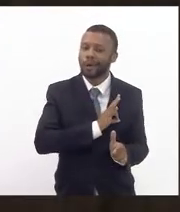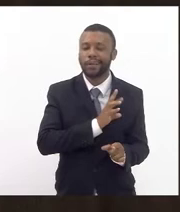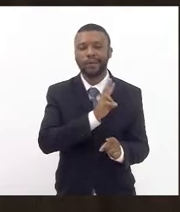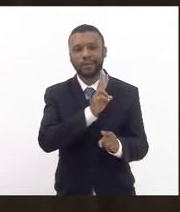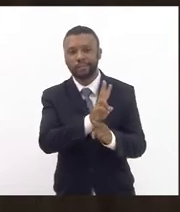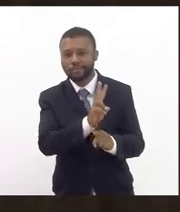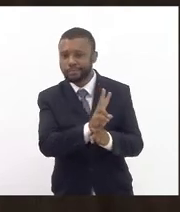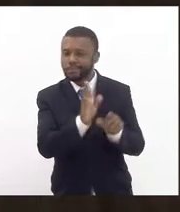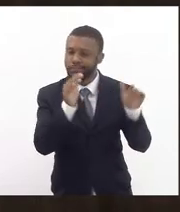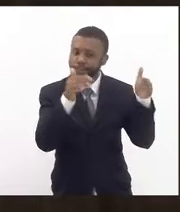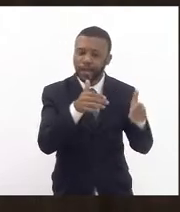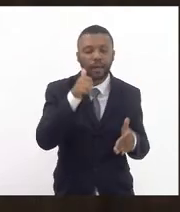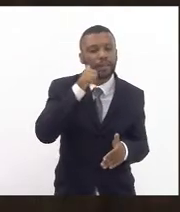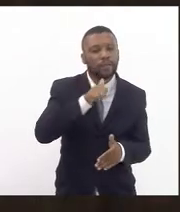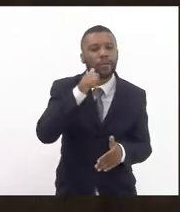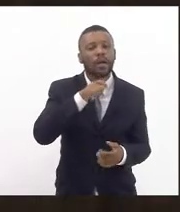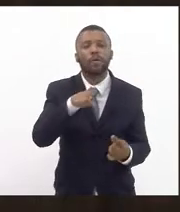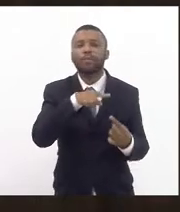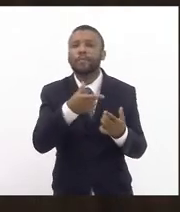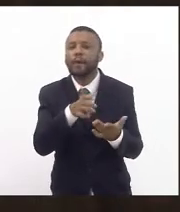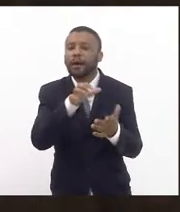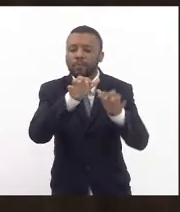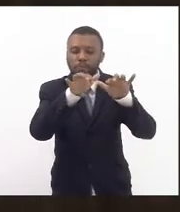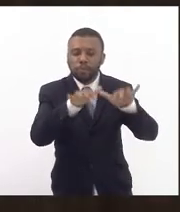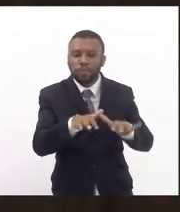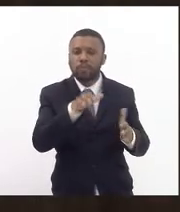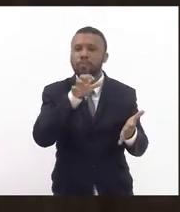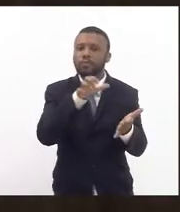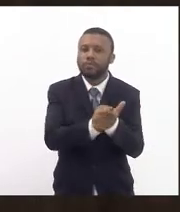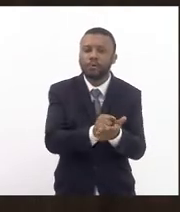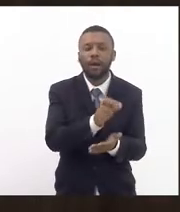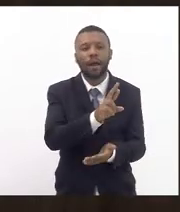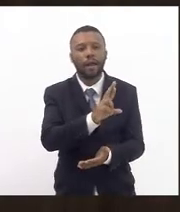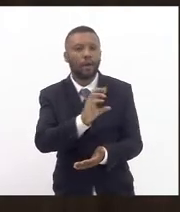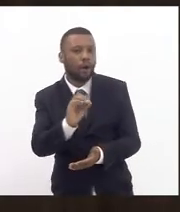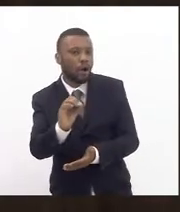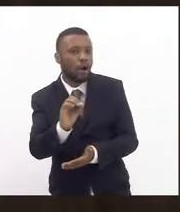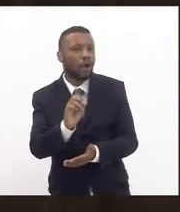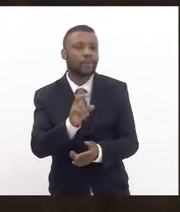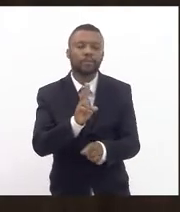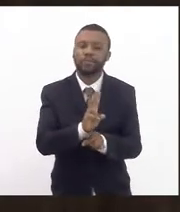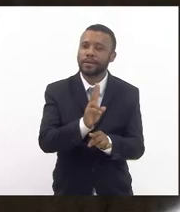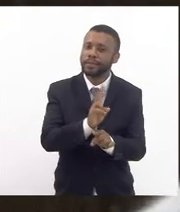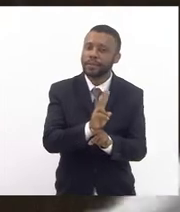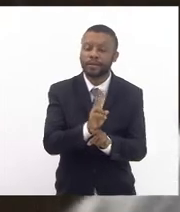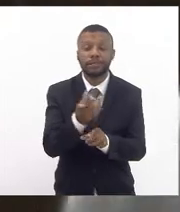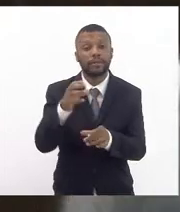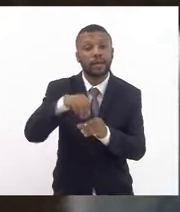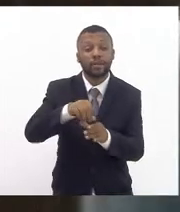proteção para a realização de um registro de ocorrência, de um atendimento de um centro de referência. Por isso,